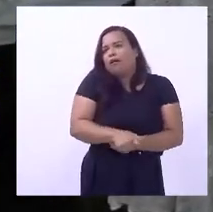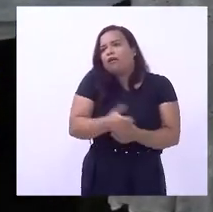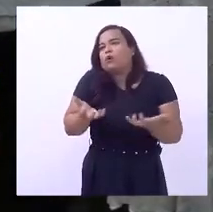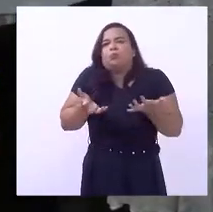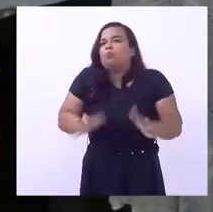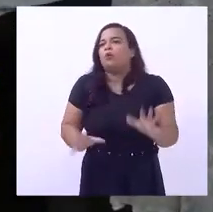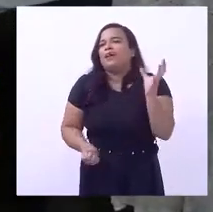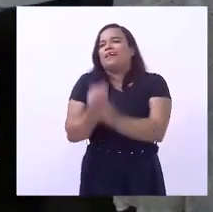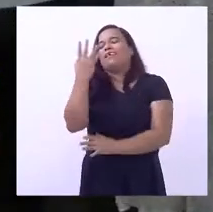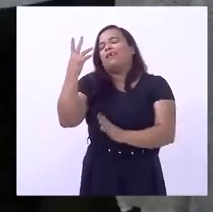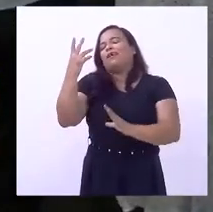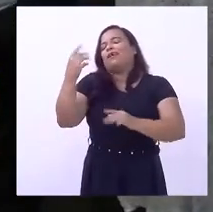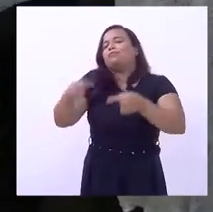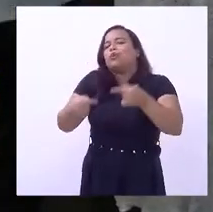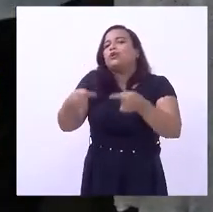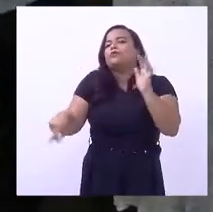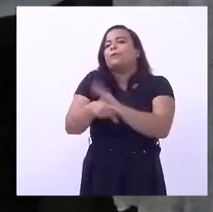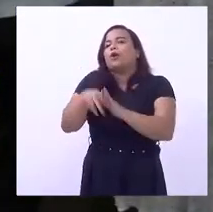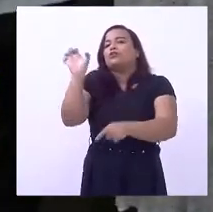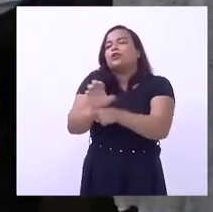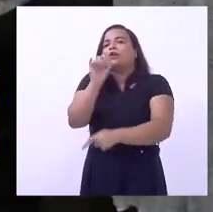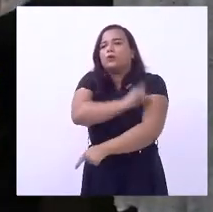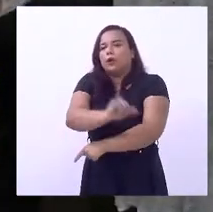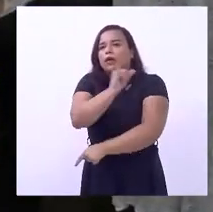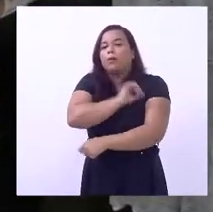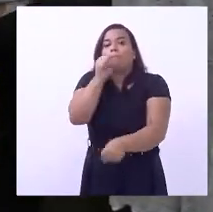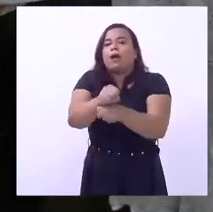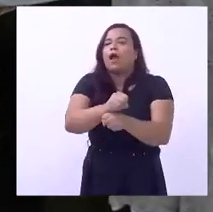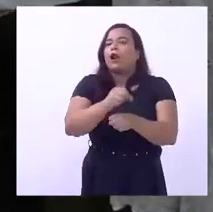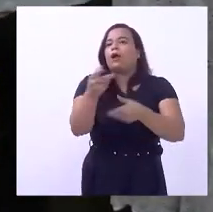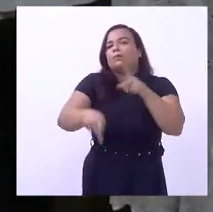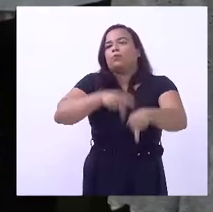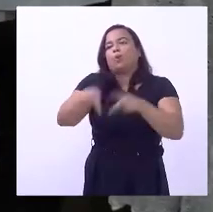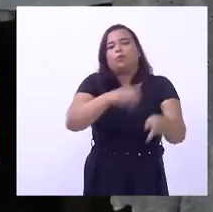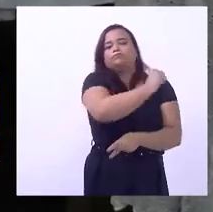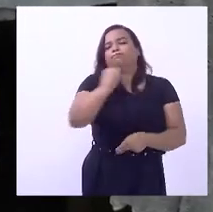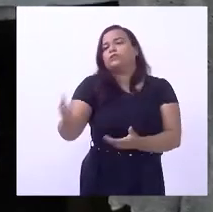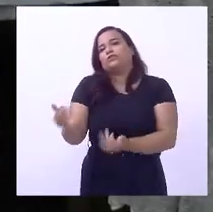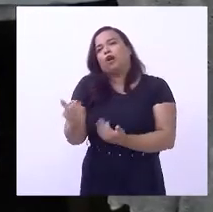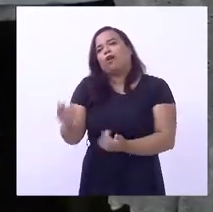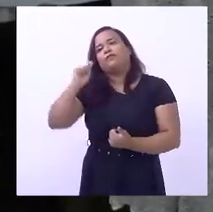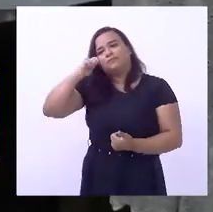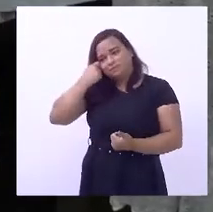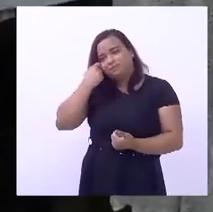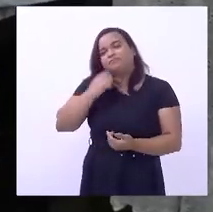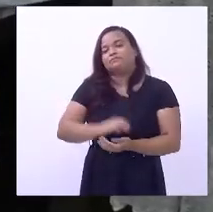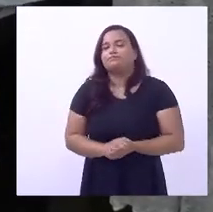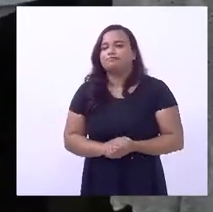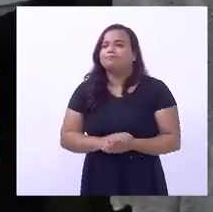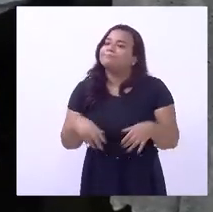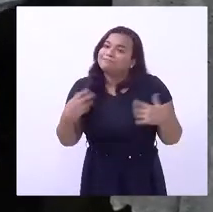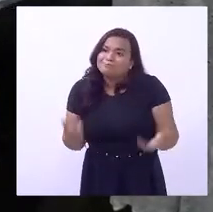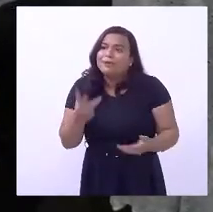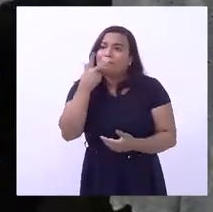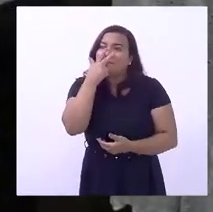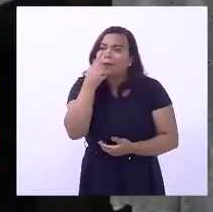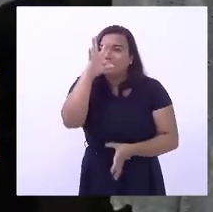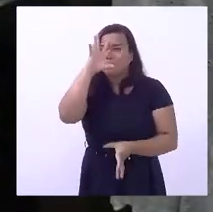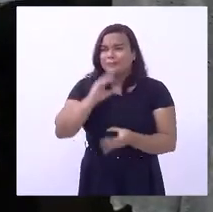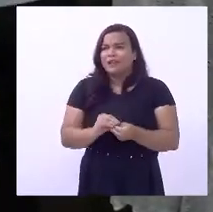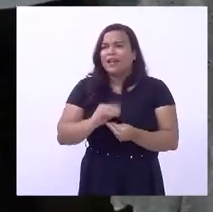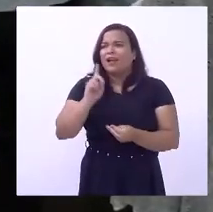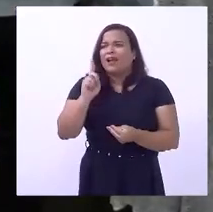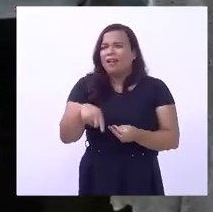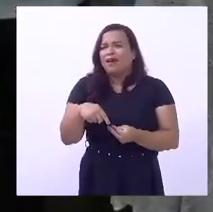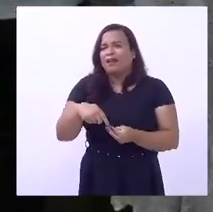estado do Rio de Janeiro que impeça o genocídio da nossa juventude preta. Me parece, senhor presidente, que isso é uma assinatura